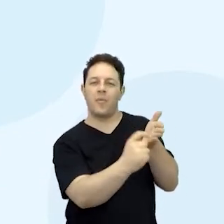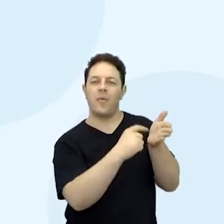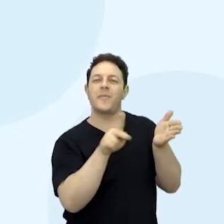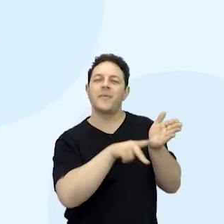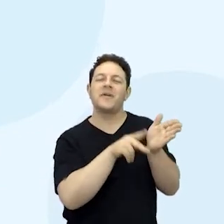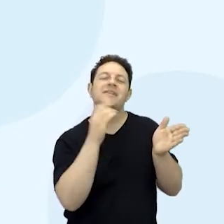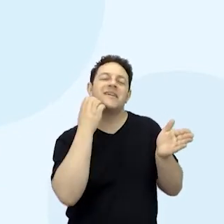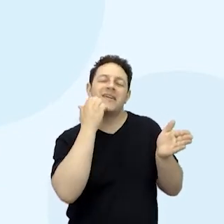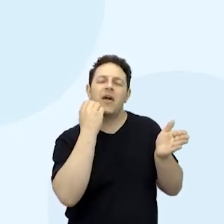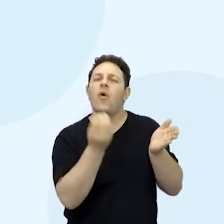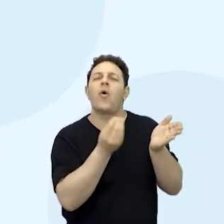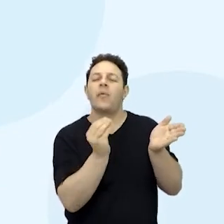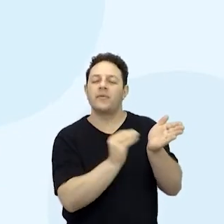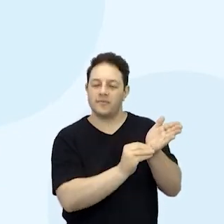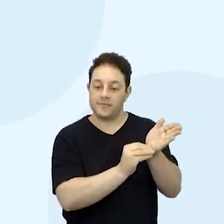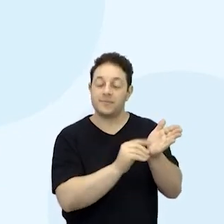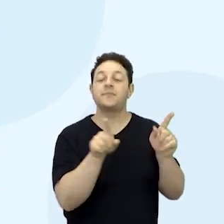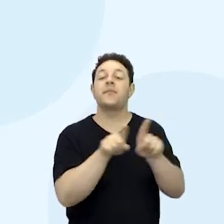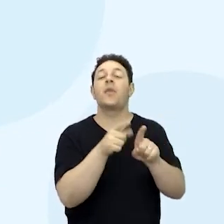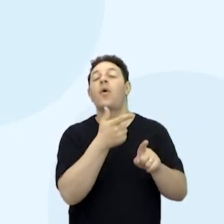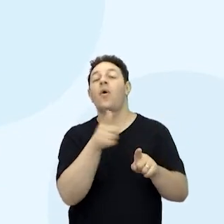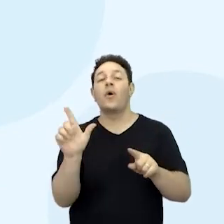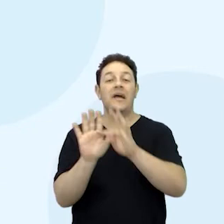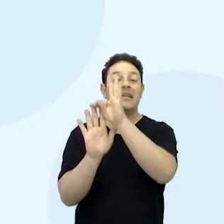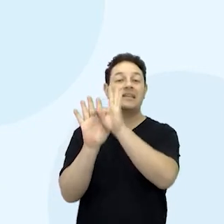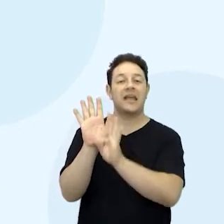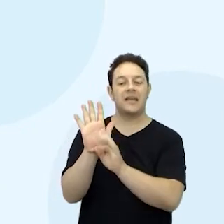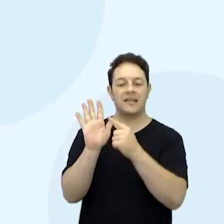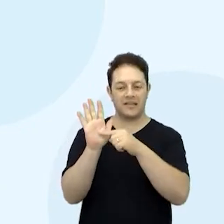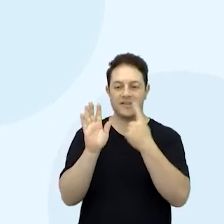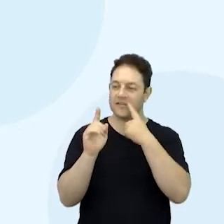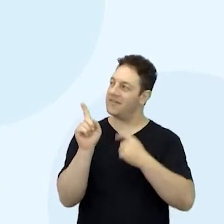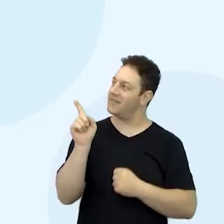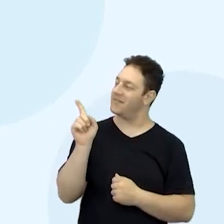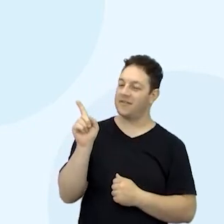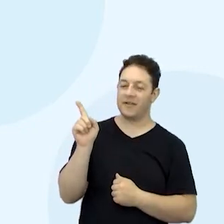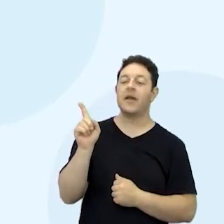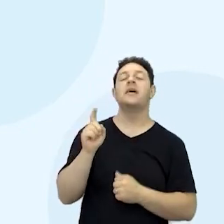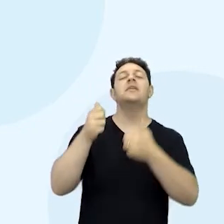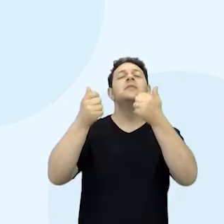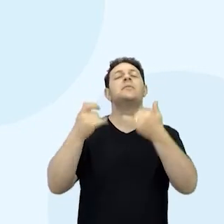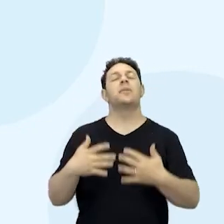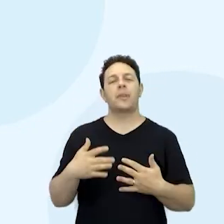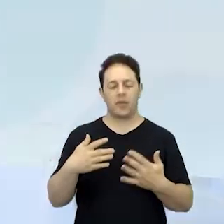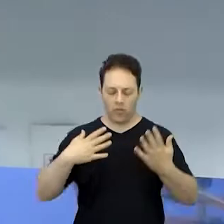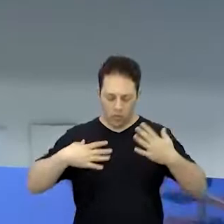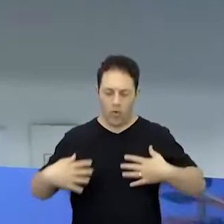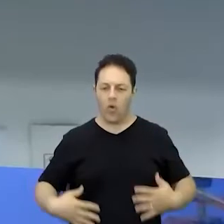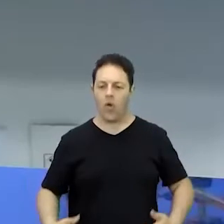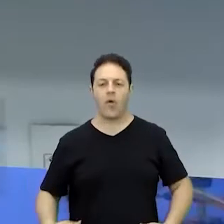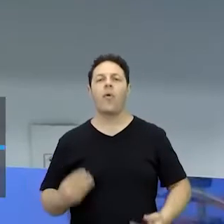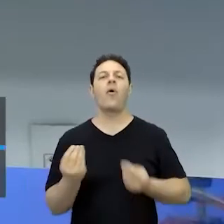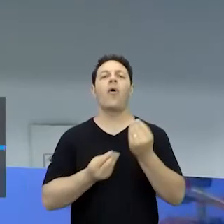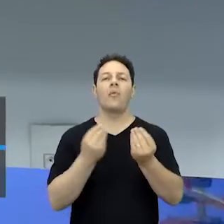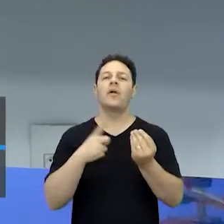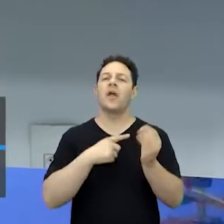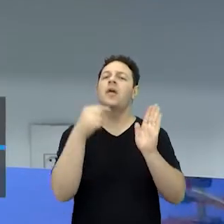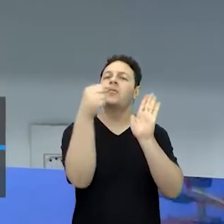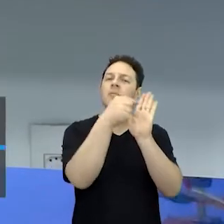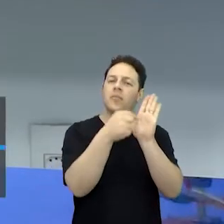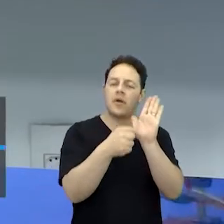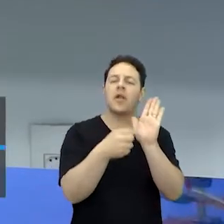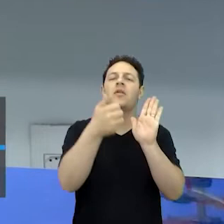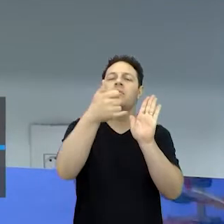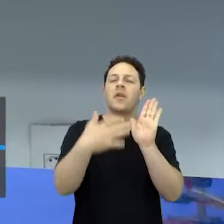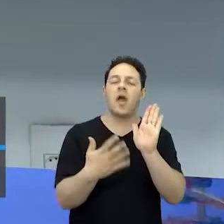texto onde fala ali olha a Fórmula do Corpo onde a gente viu as questões da nossa alimentação e a gente